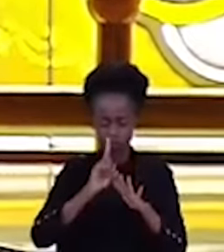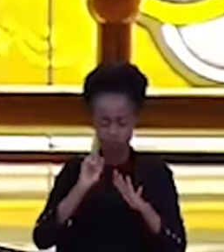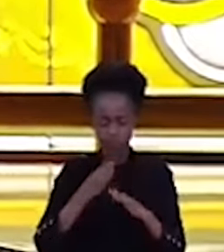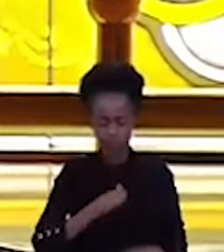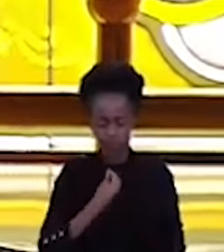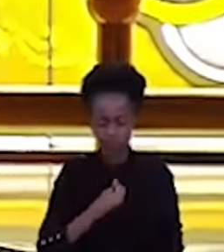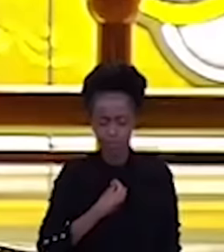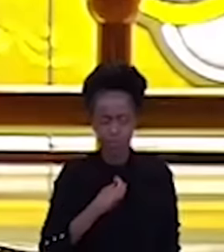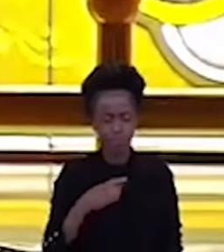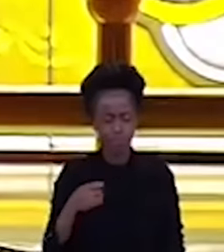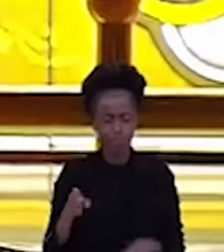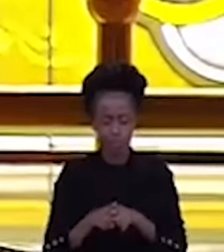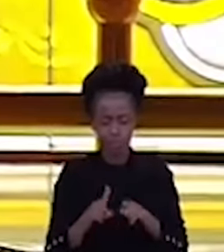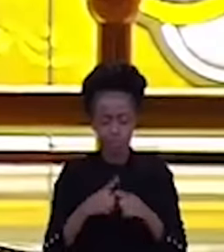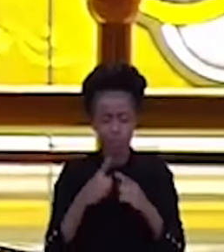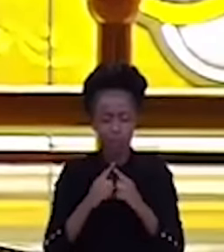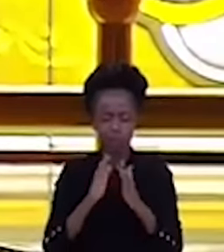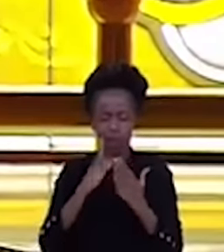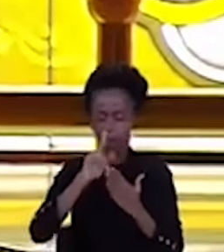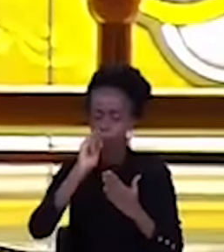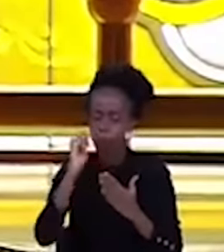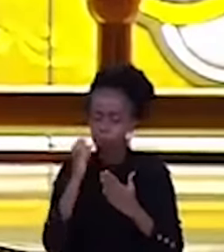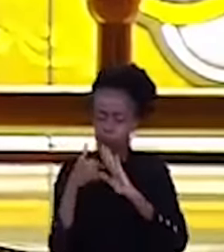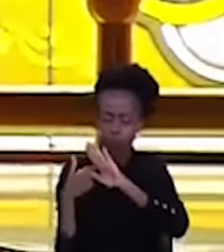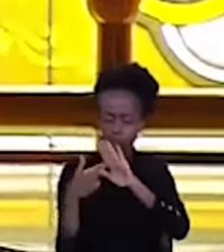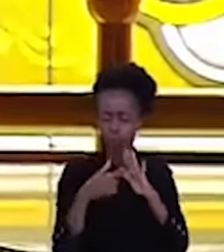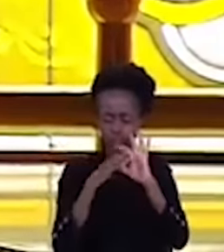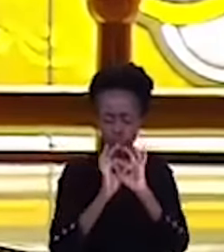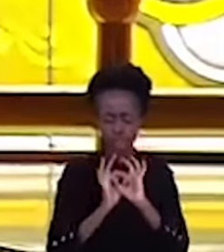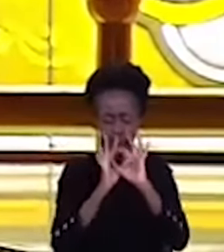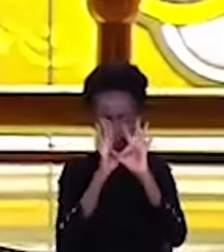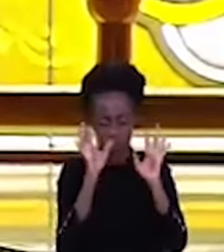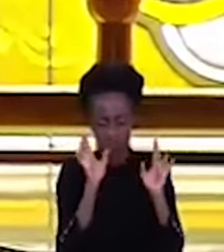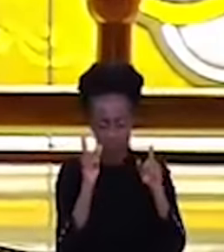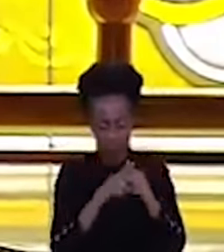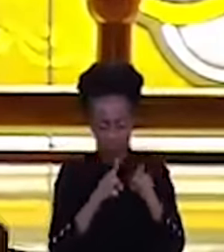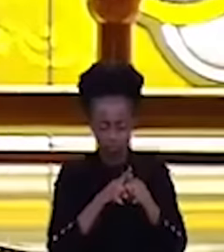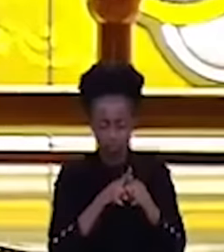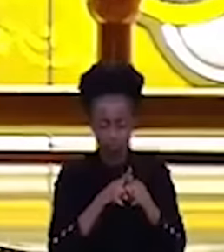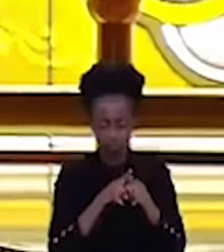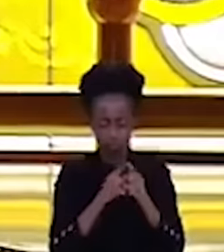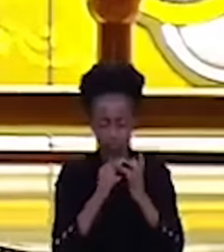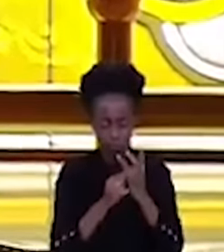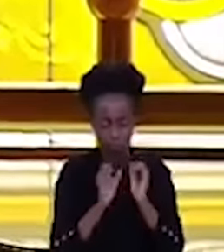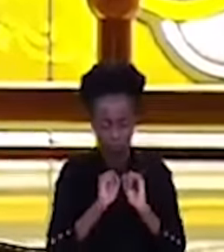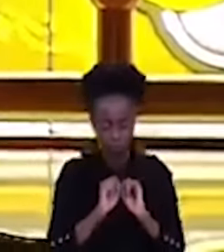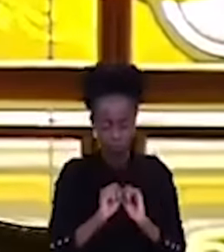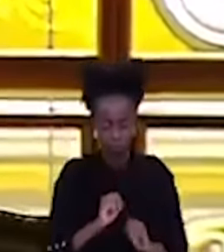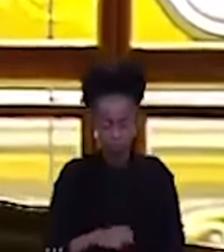que por meio da sua palavra nos revelou a verdade que nos fez livres. coloque, amigo,